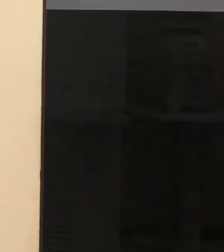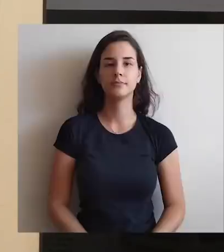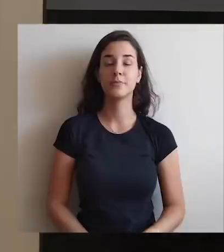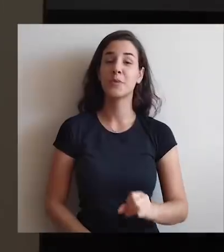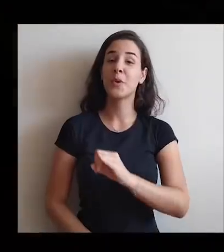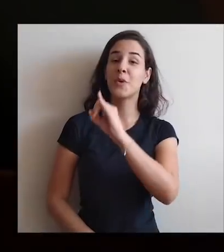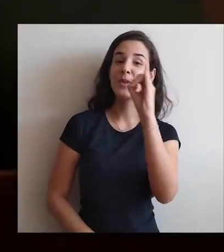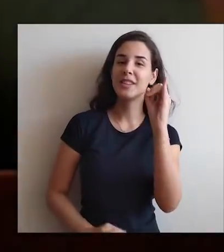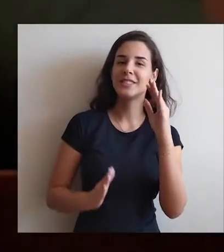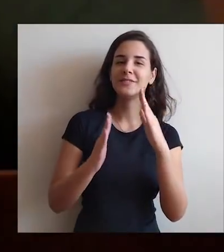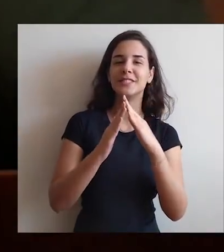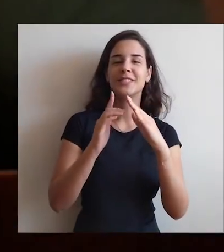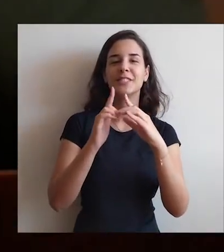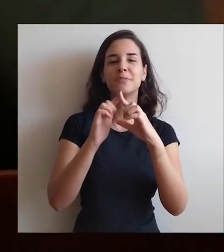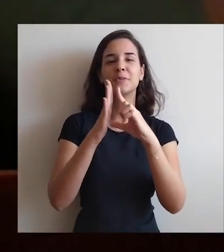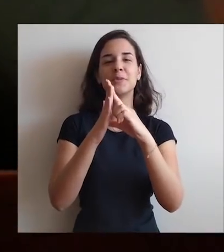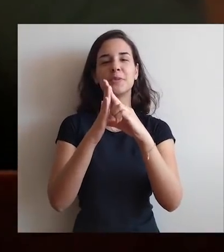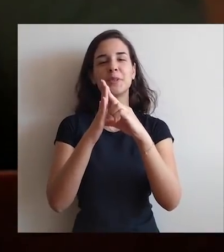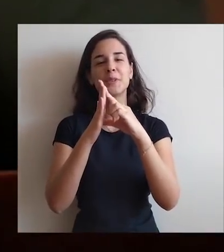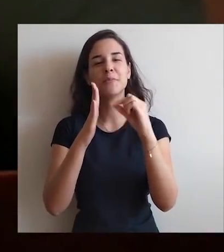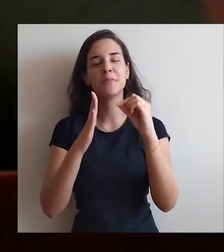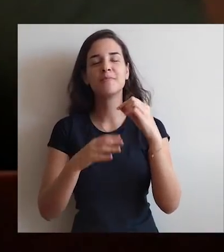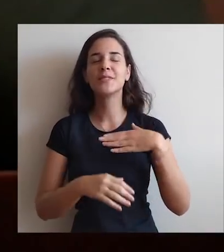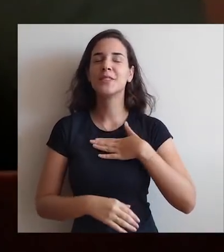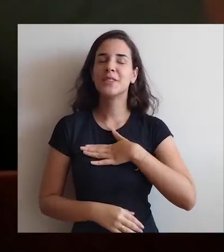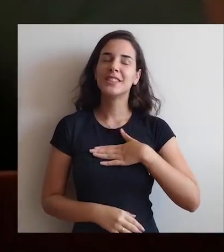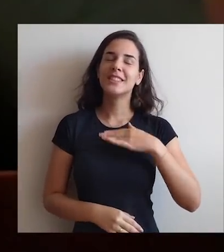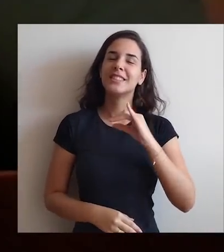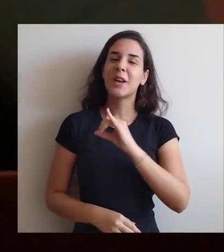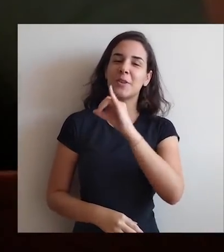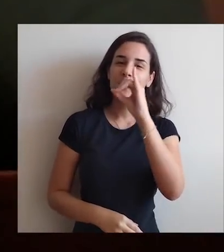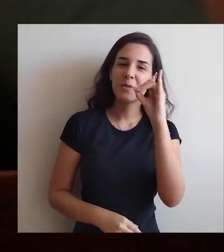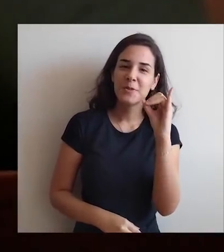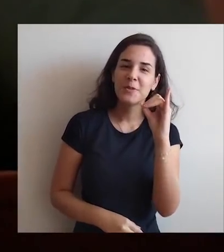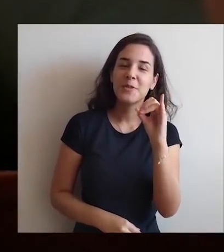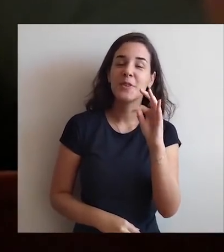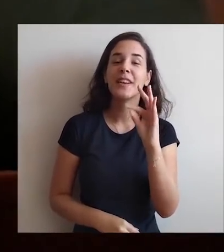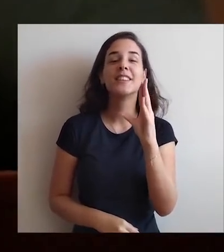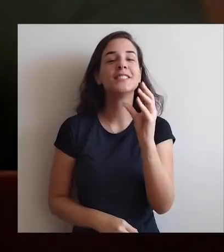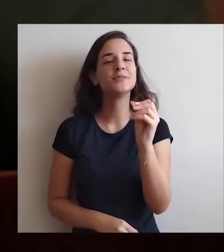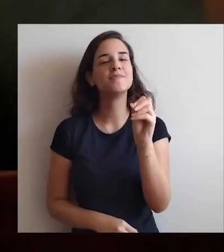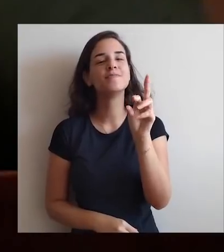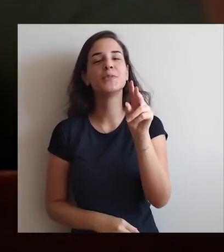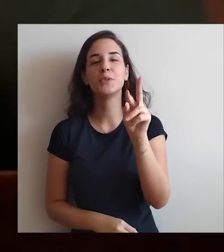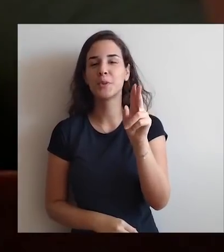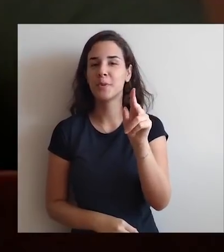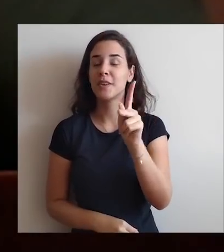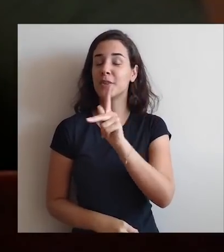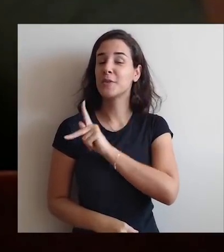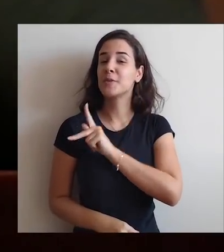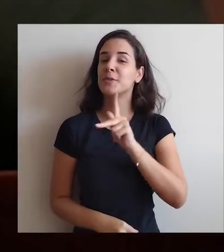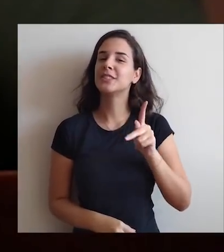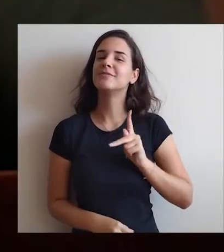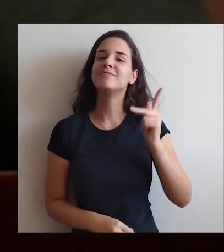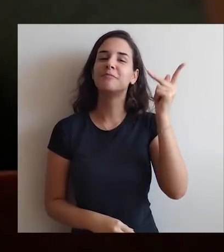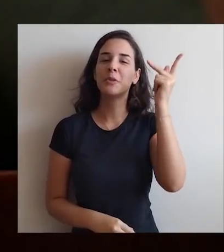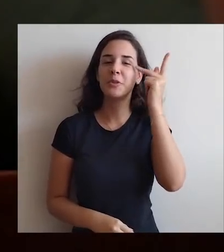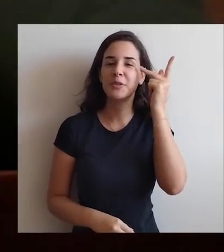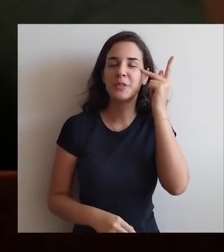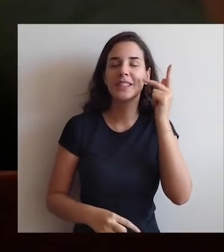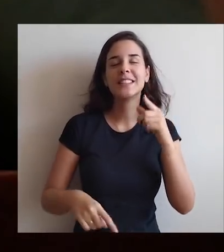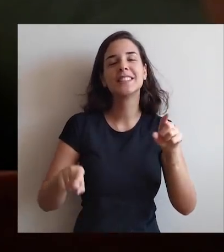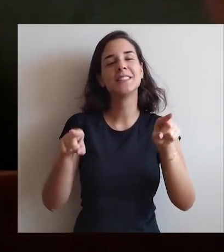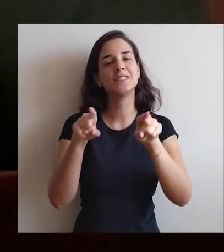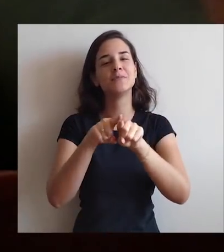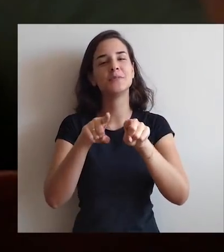coração. Olá, meus amados irmãos da Igreja Batista do Meier. Gostaria de saudar a todos os irmãos, inclusive